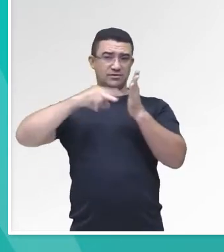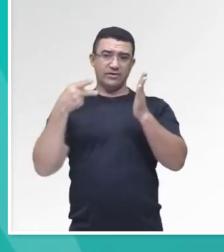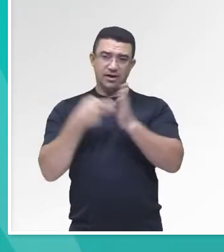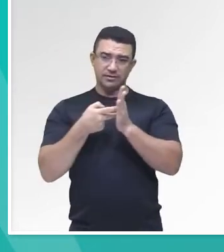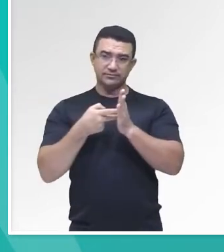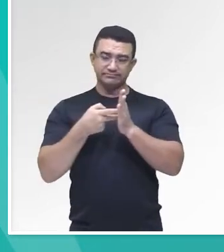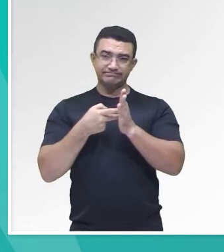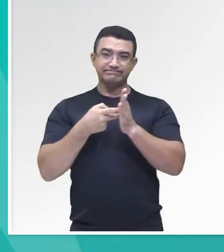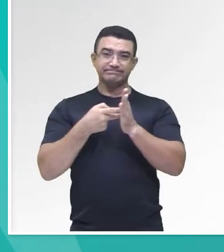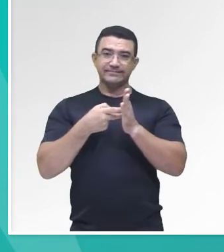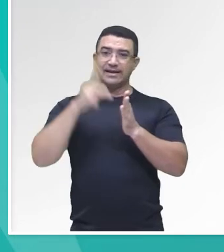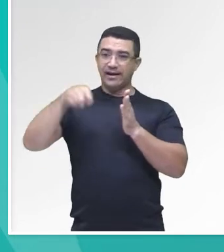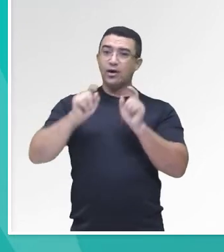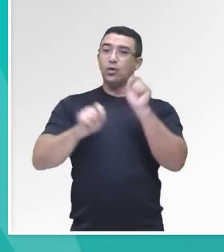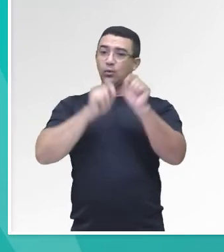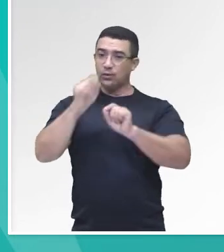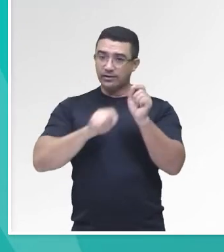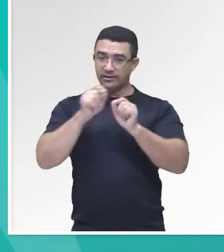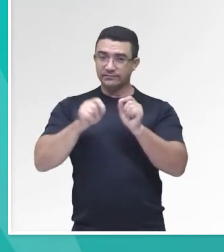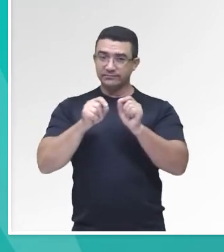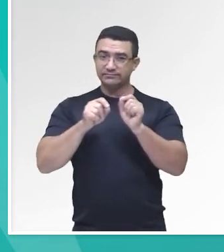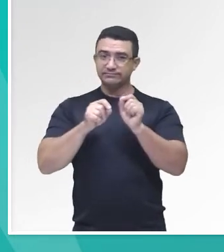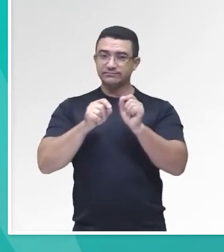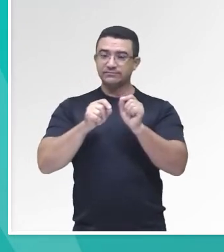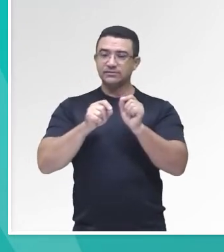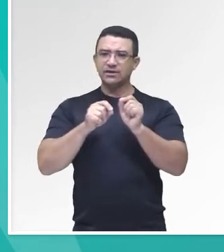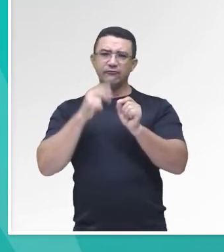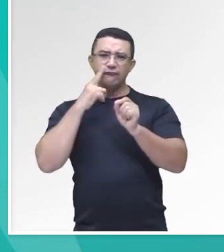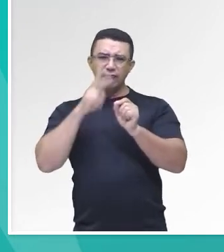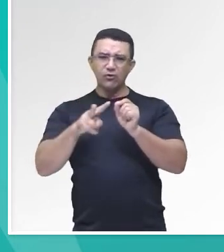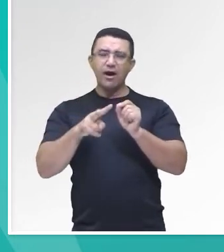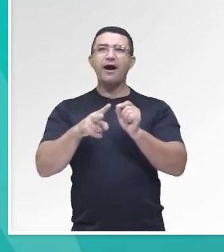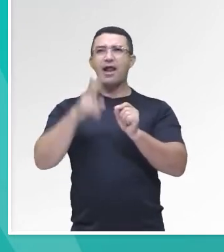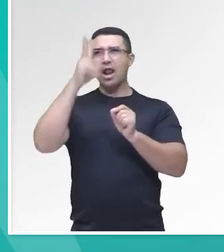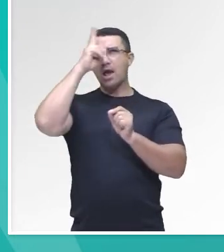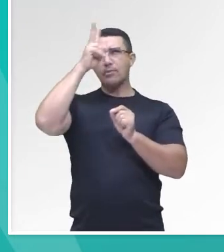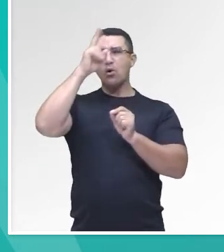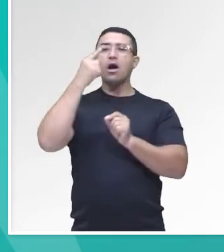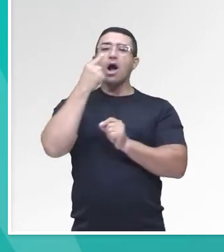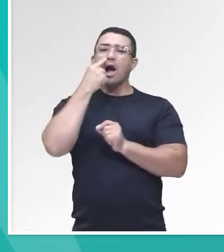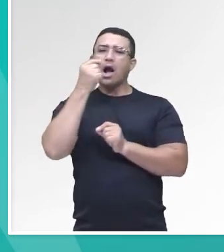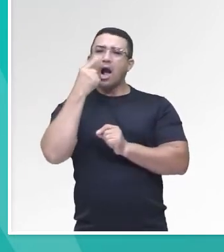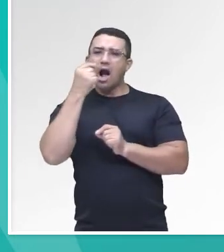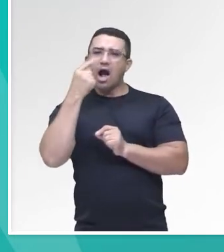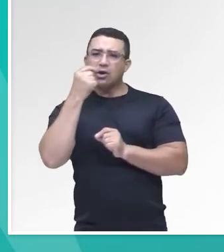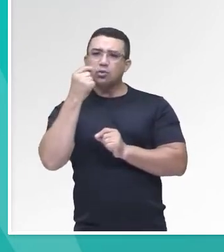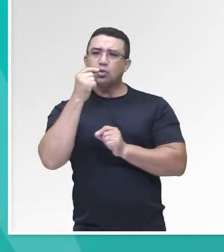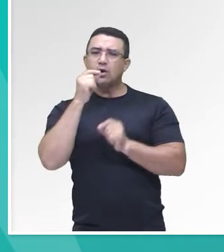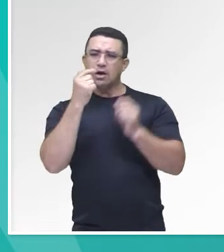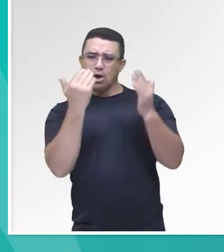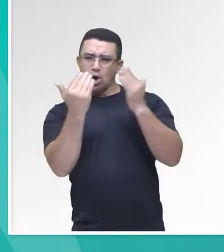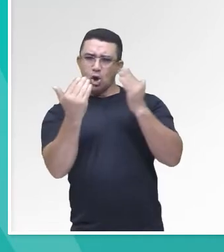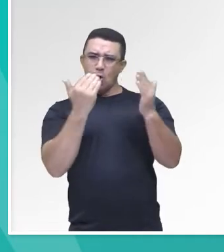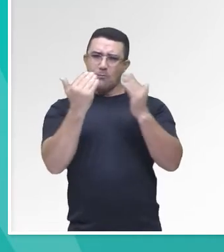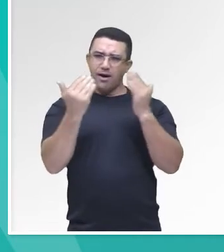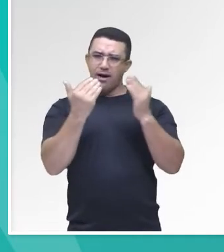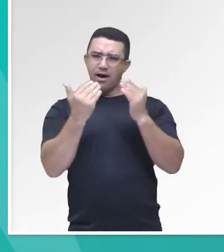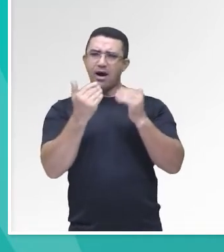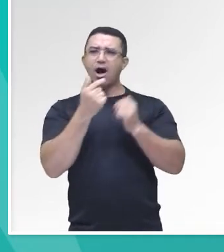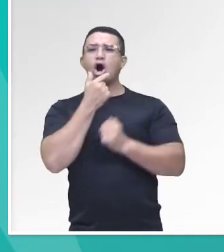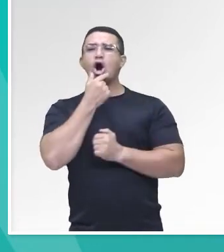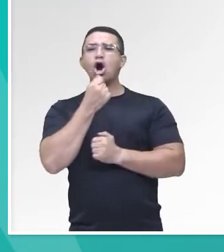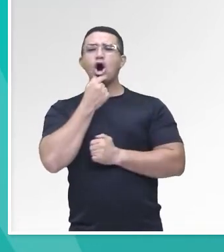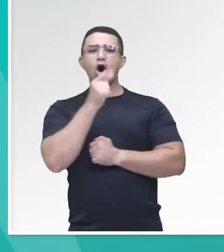né? Você usa a figura do gato, né, para dizer que o rapaz é